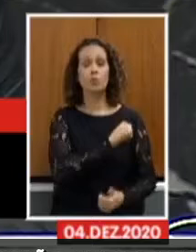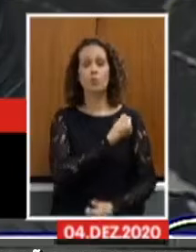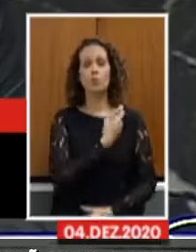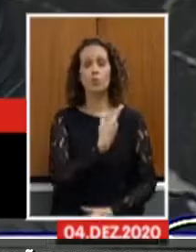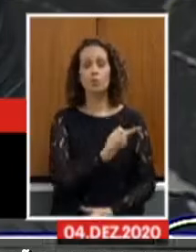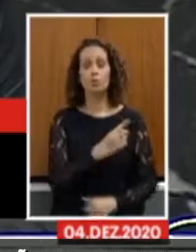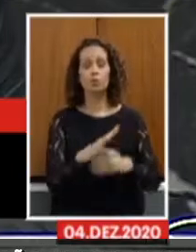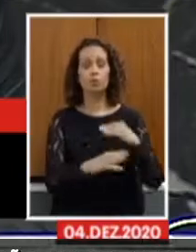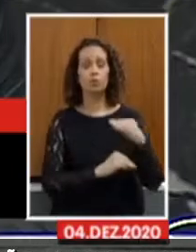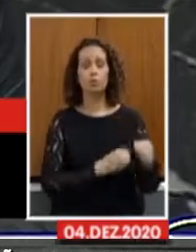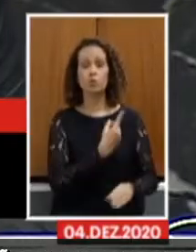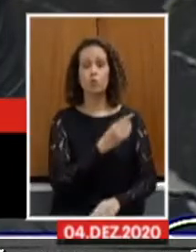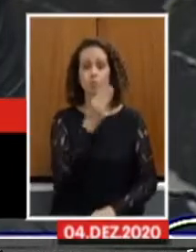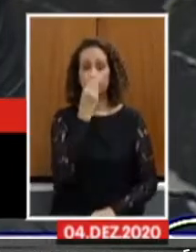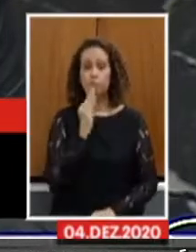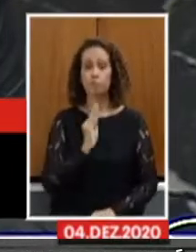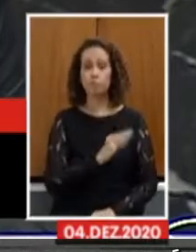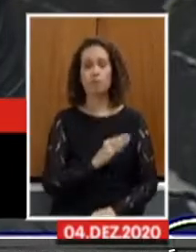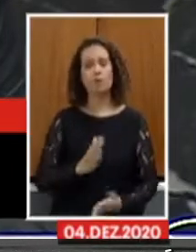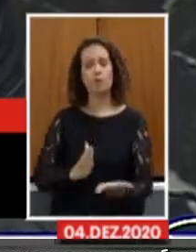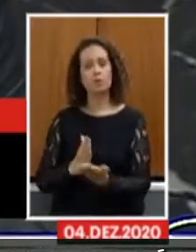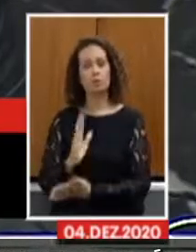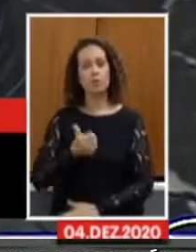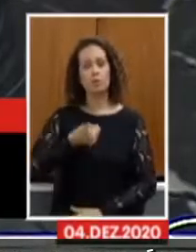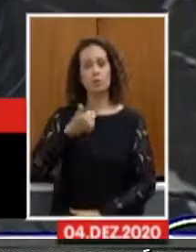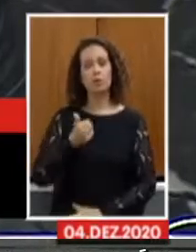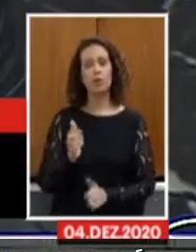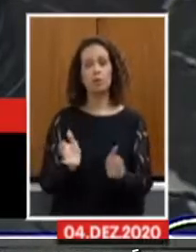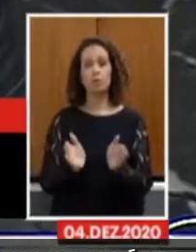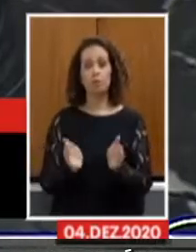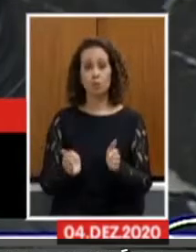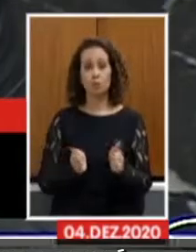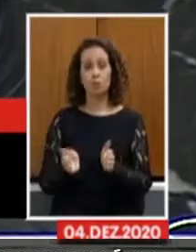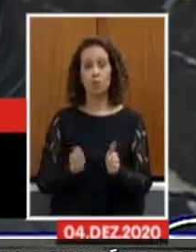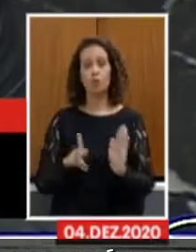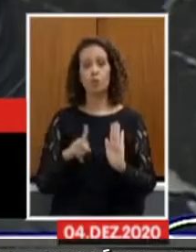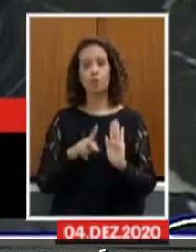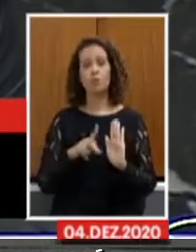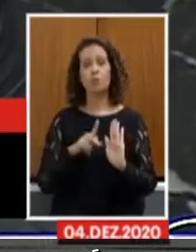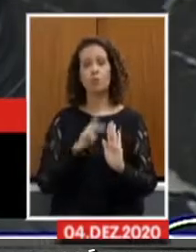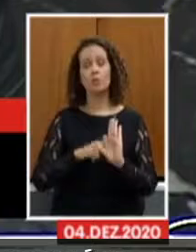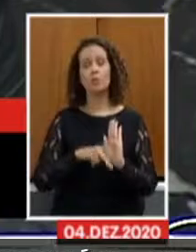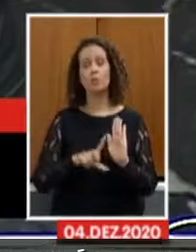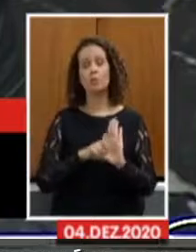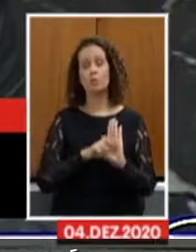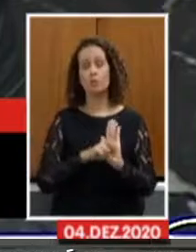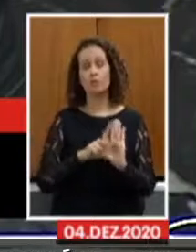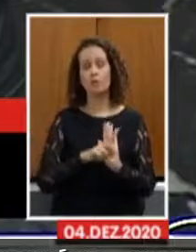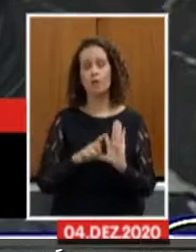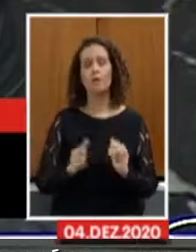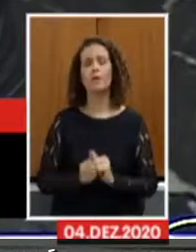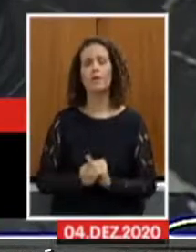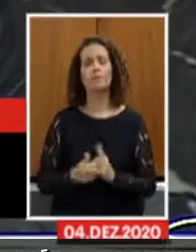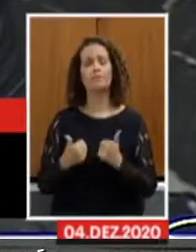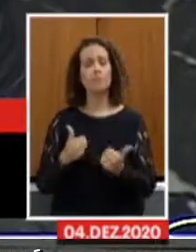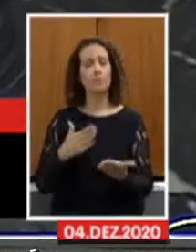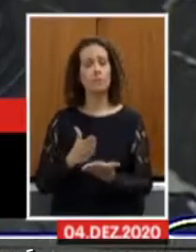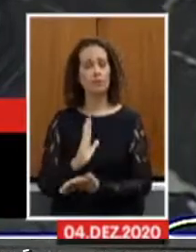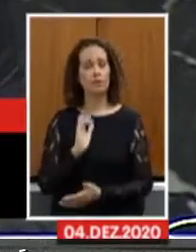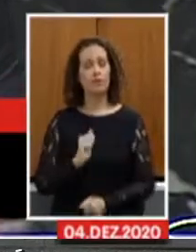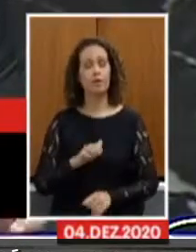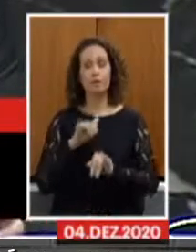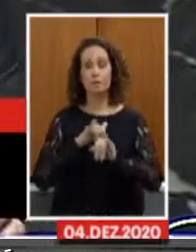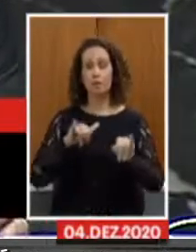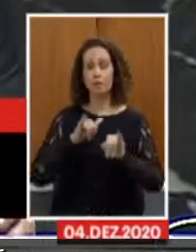1, ficando, portanto, aprovado em primeiro turno o projeto de lei 3.578/2016 na forma do substitutivo número 2.